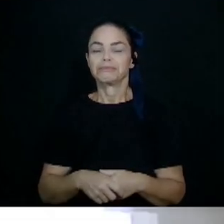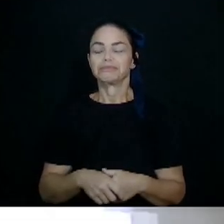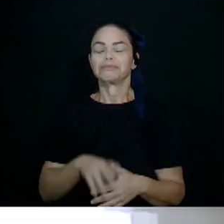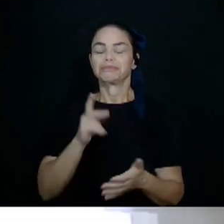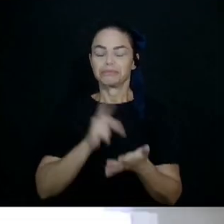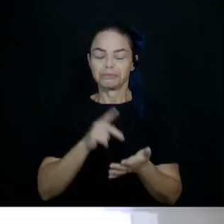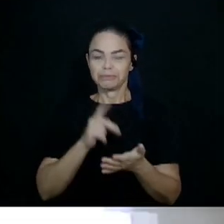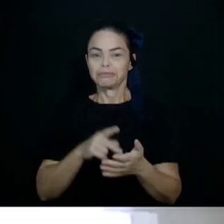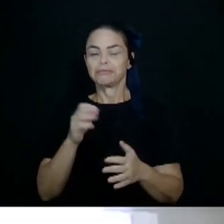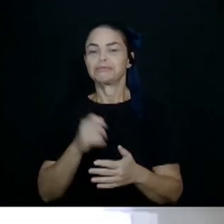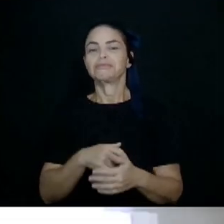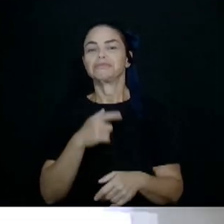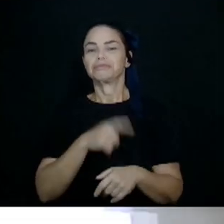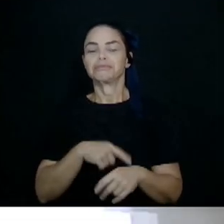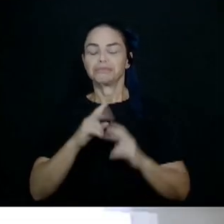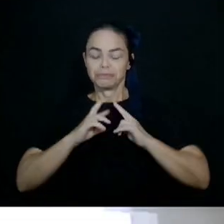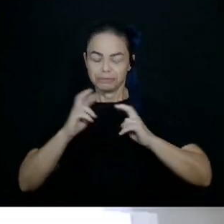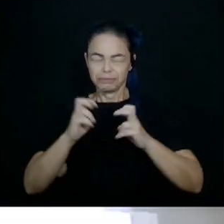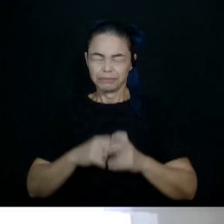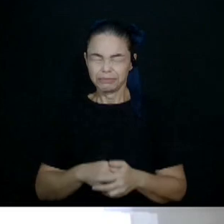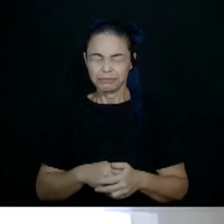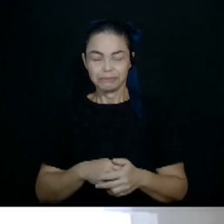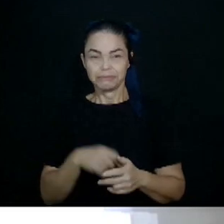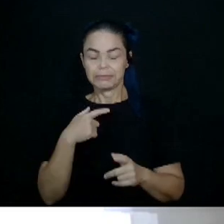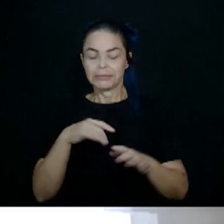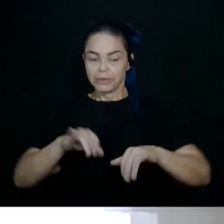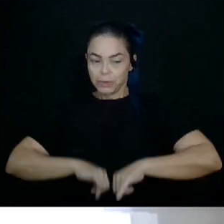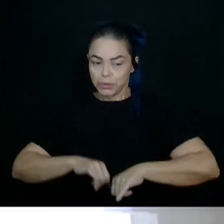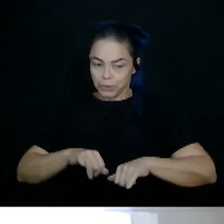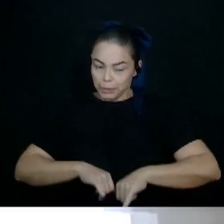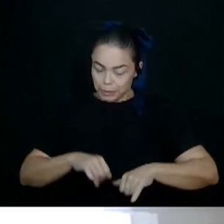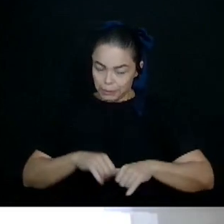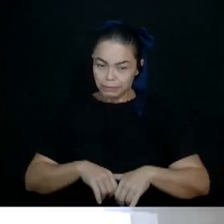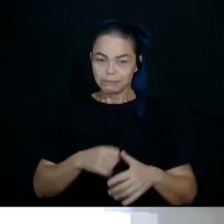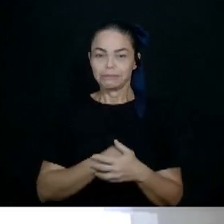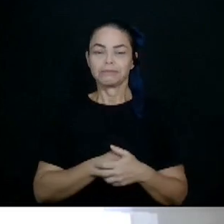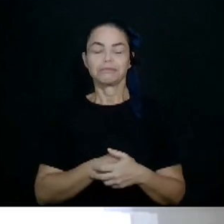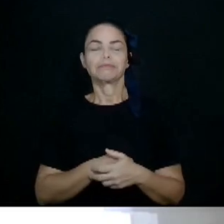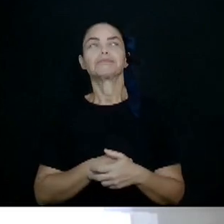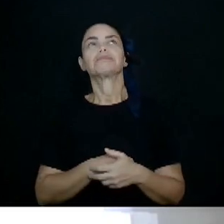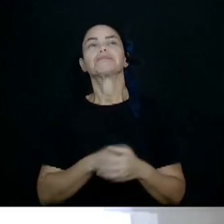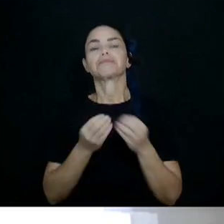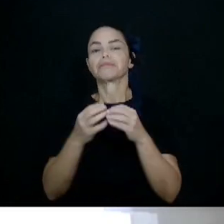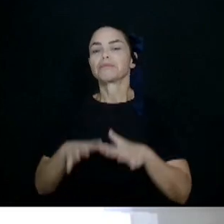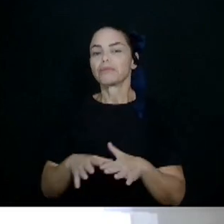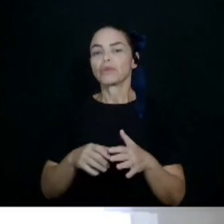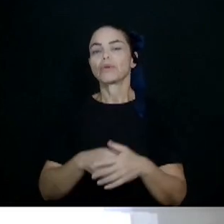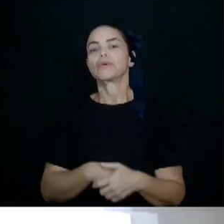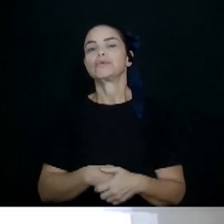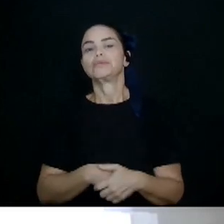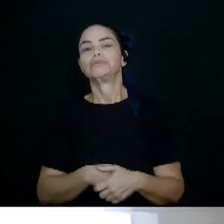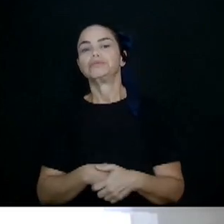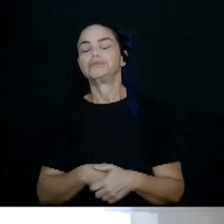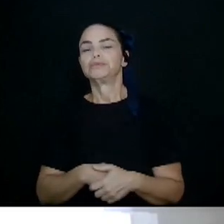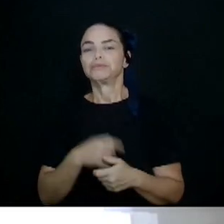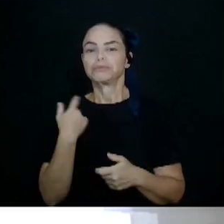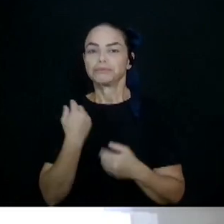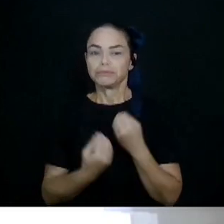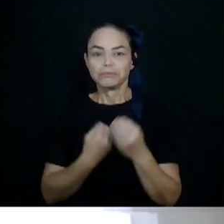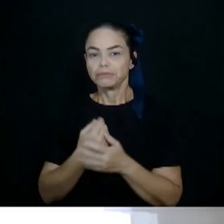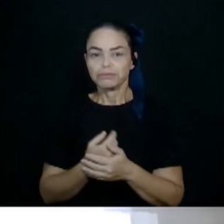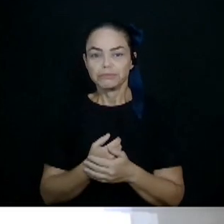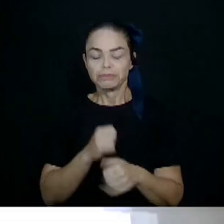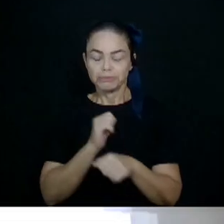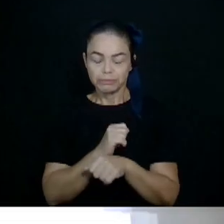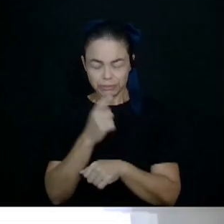momento que ela se dá conta do nível de sofrimento e de prejuízo funcional, né? A hora que ela se dá conta, o quanto ela para